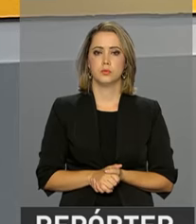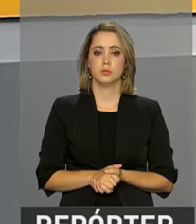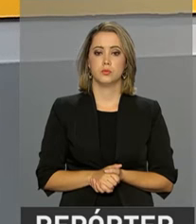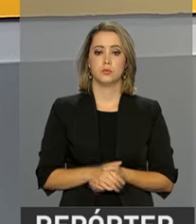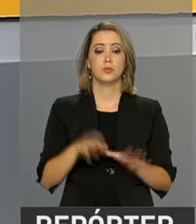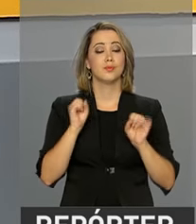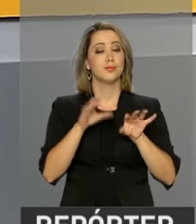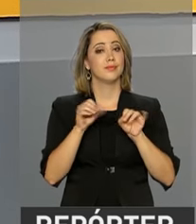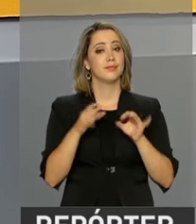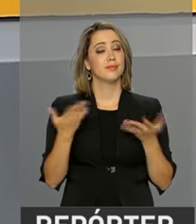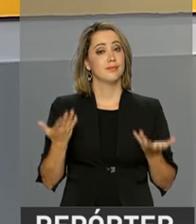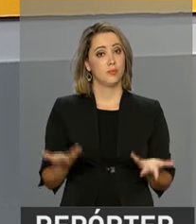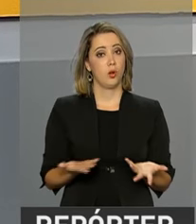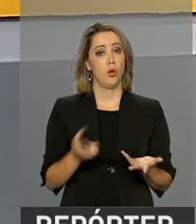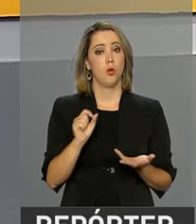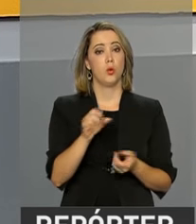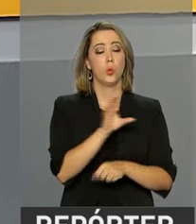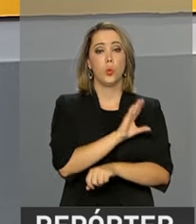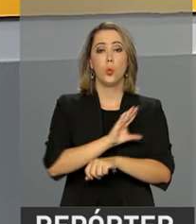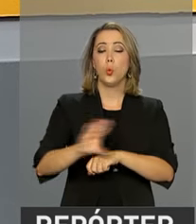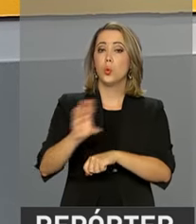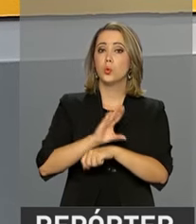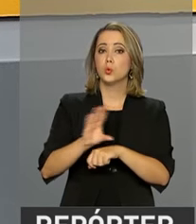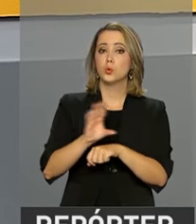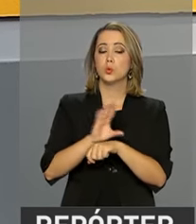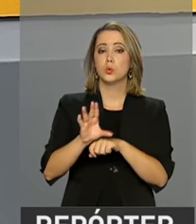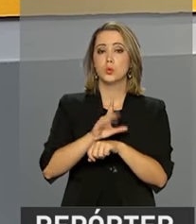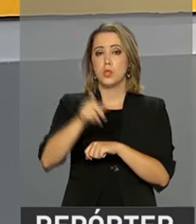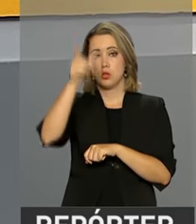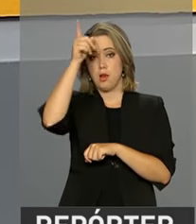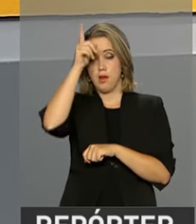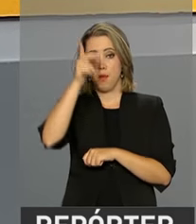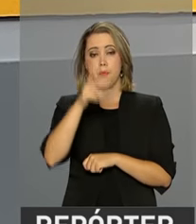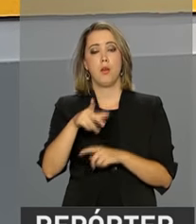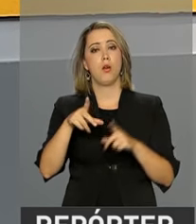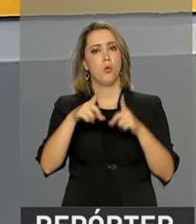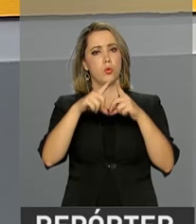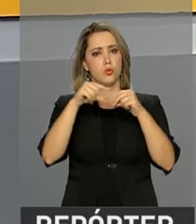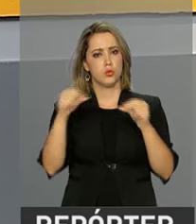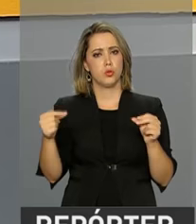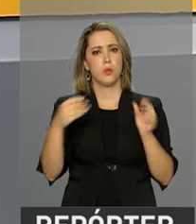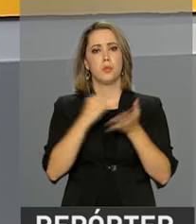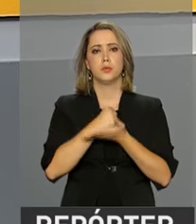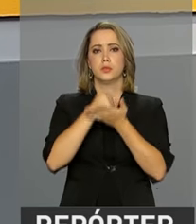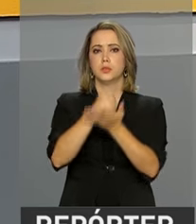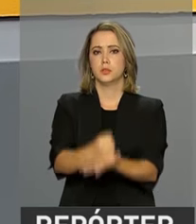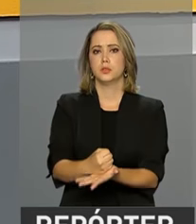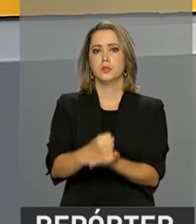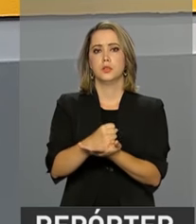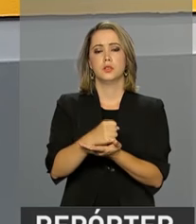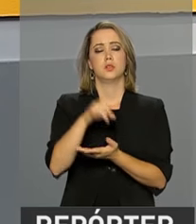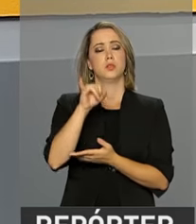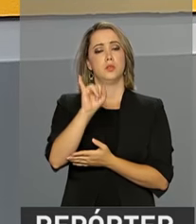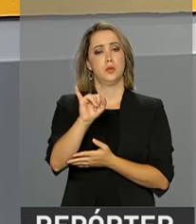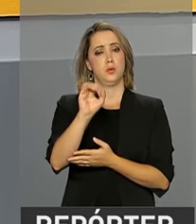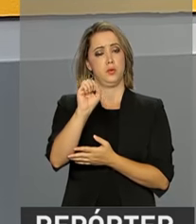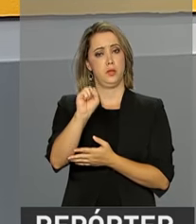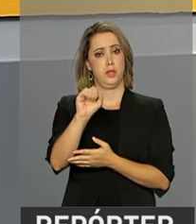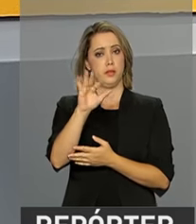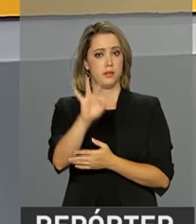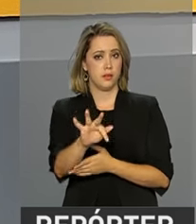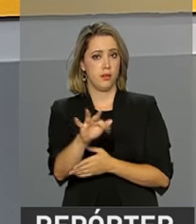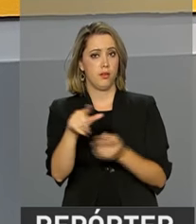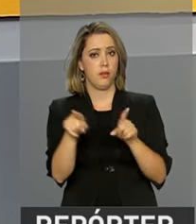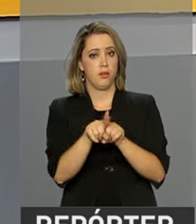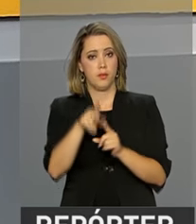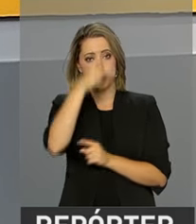Falando de educação agora, cursos gratuitos de alemão e japonês vão ser oferecidos pelo programa Idiomas Sem Fronteiras do governo federal.